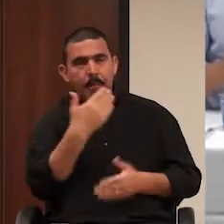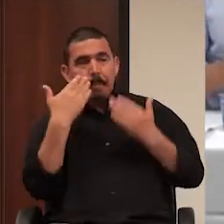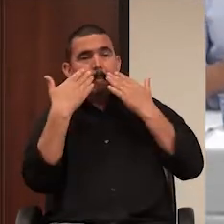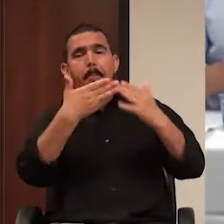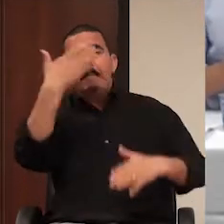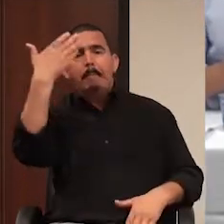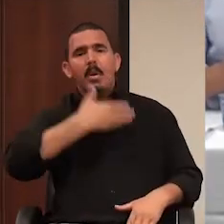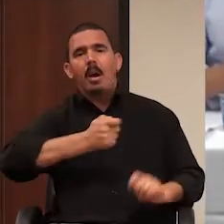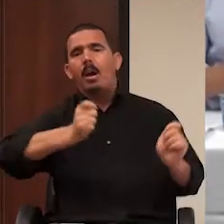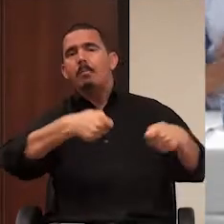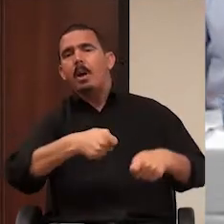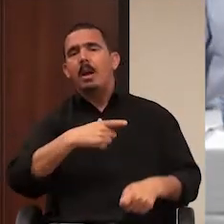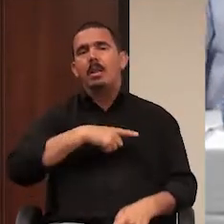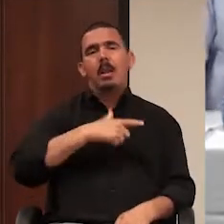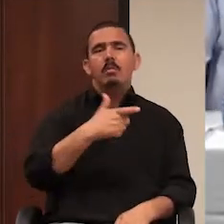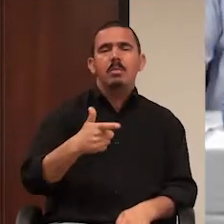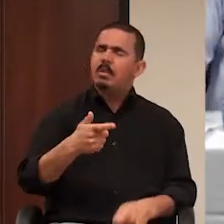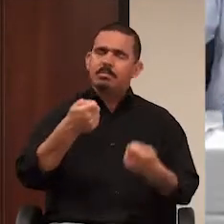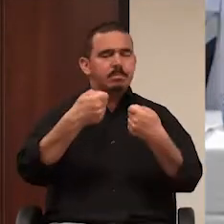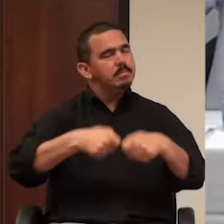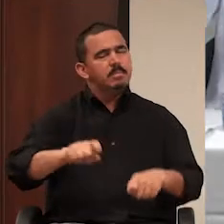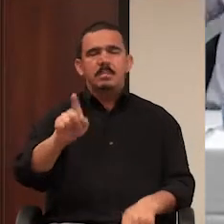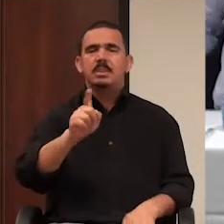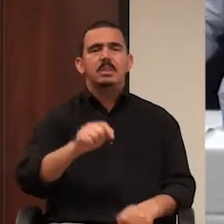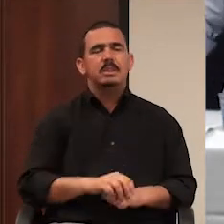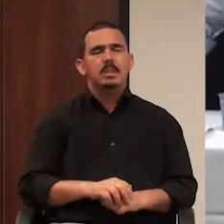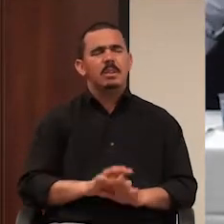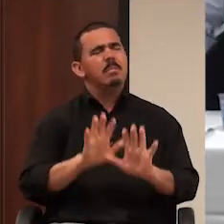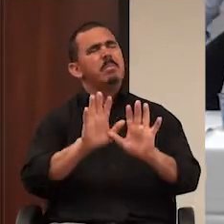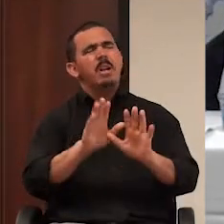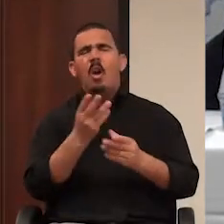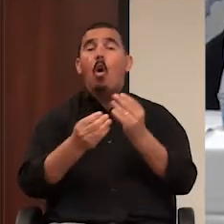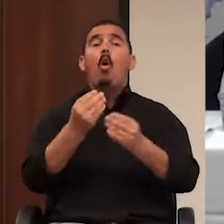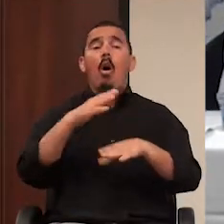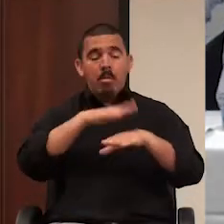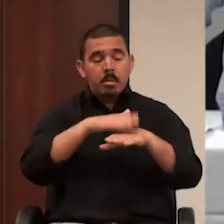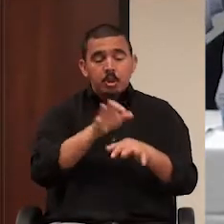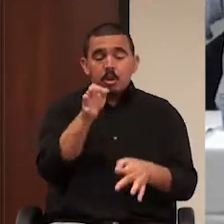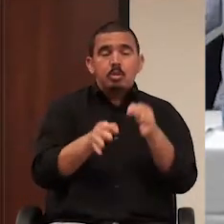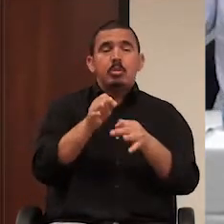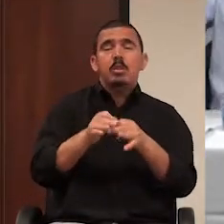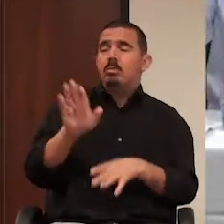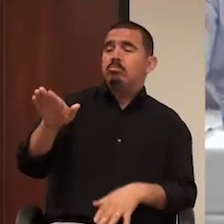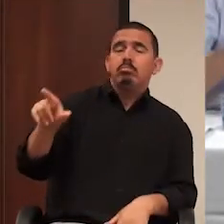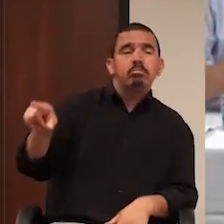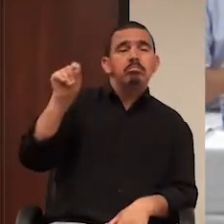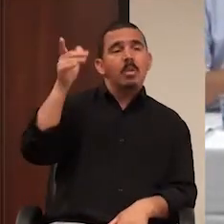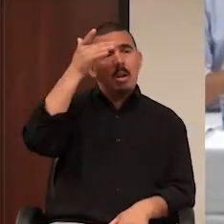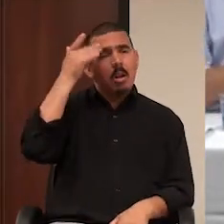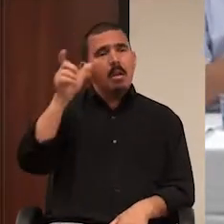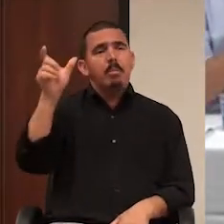essa relação. E essa relação não é necessária. Mas, Pedro, como é que o juiz vai nomear um curador sem declarar a interdição?